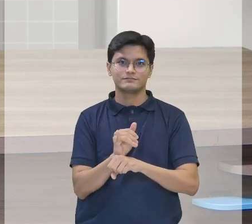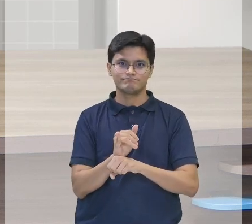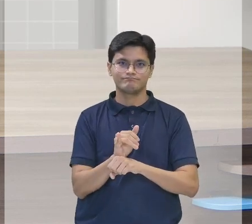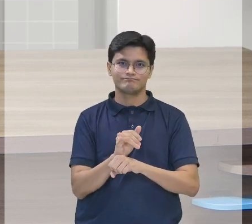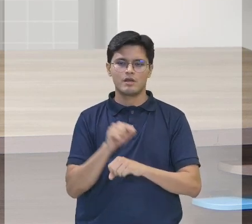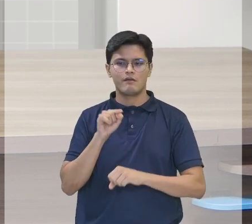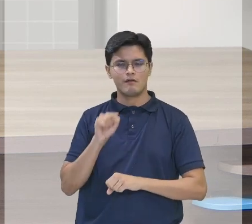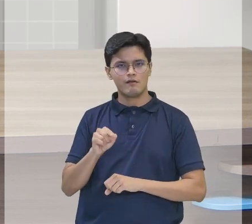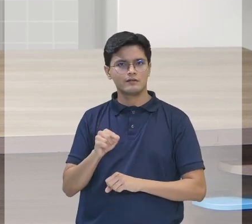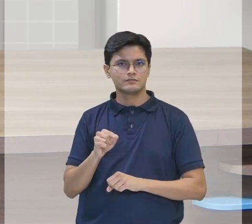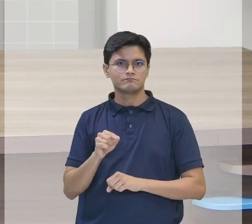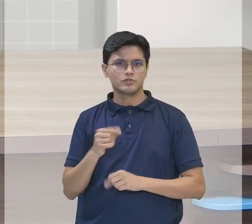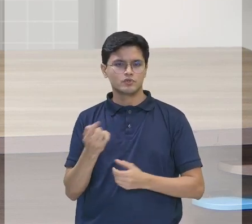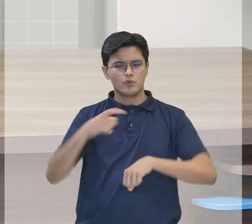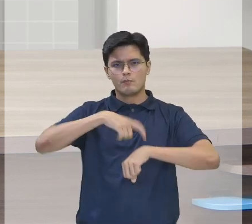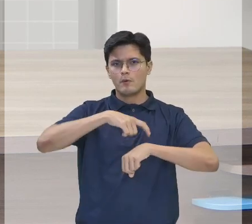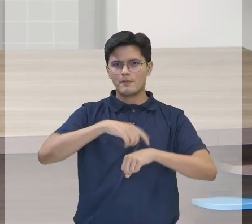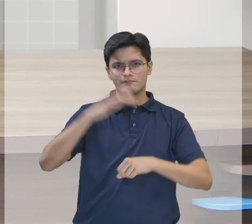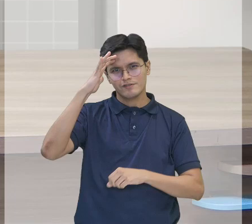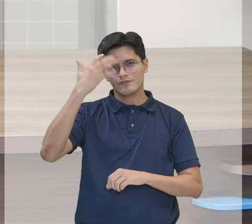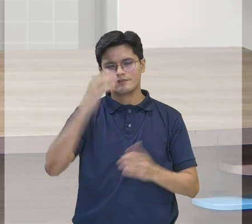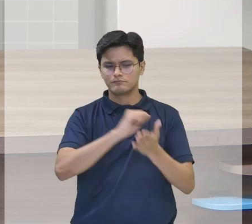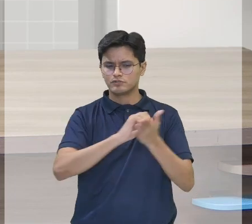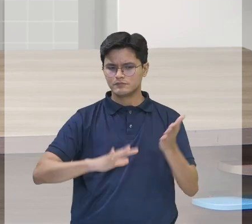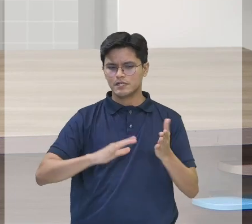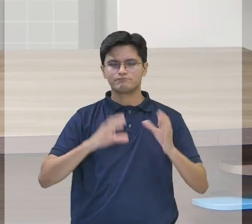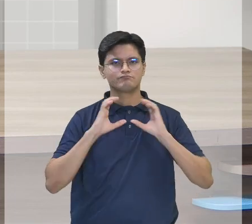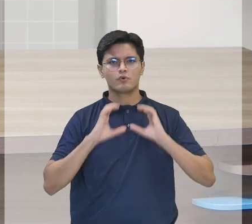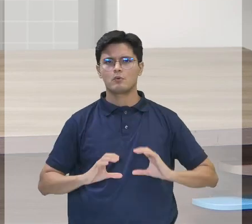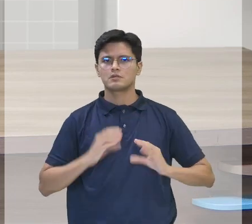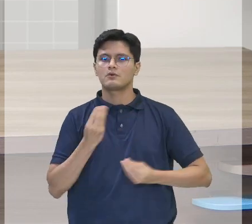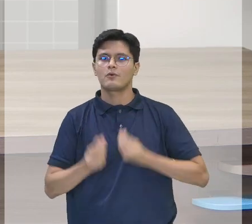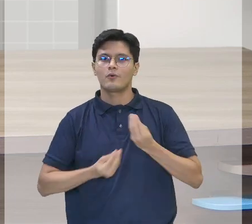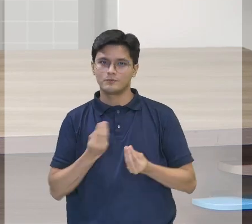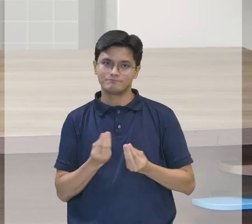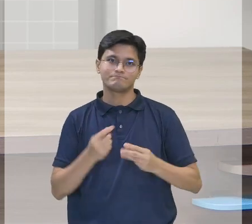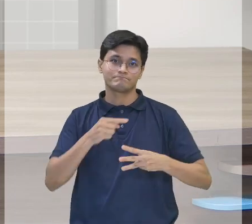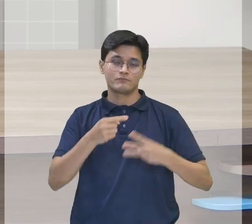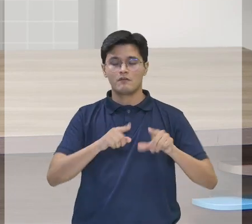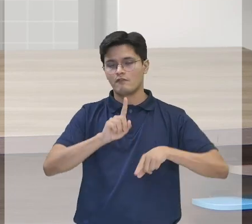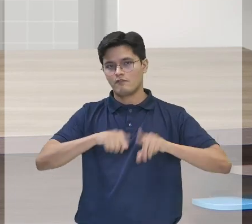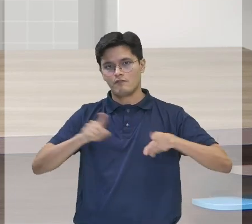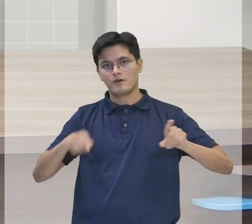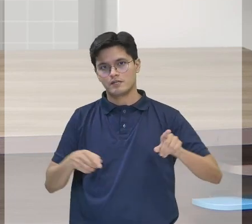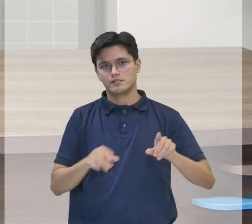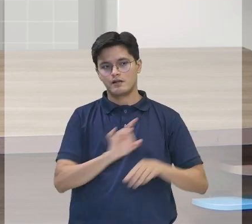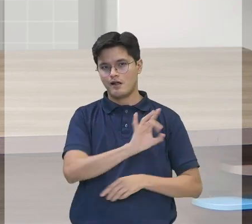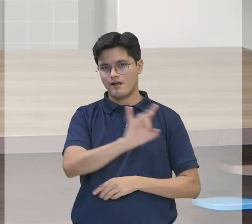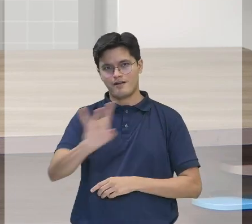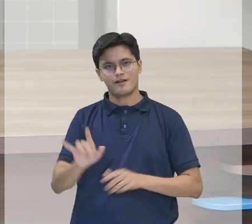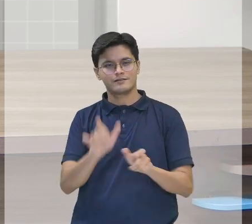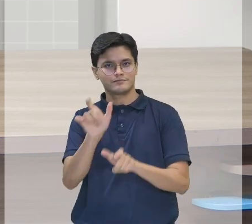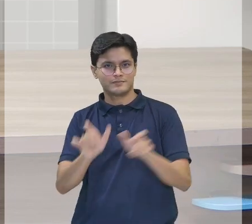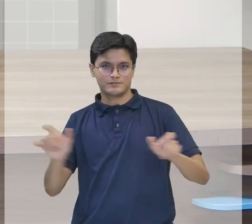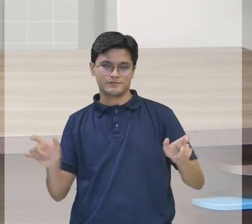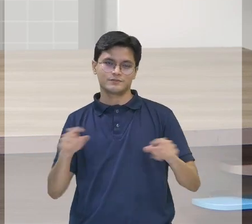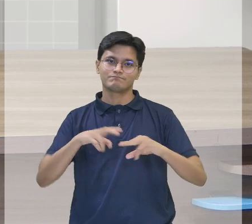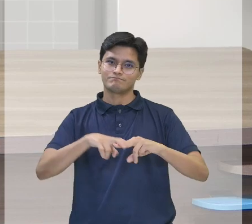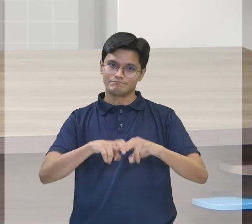para resolver a tarefa. E isso varia de pessoa para pessoa, por isso que elas são as variáveis do